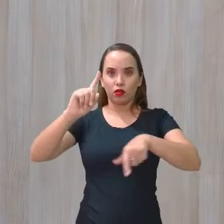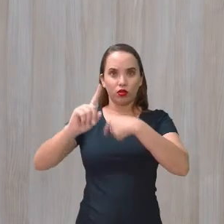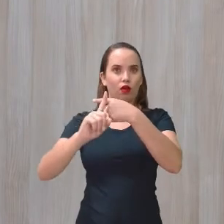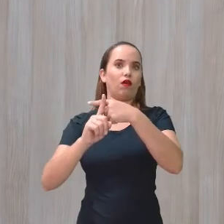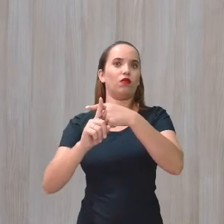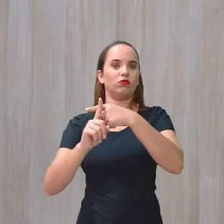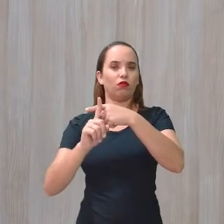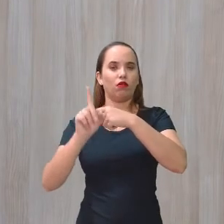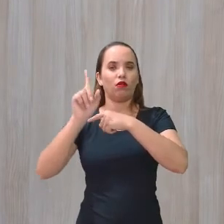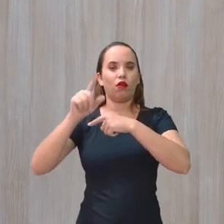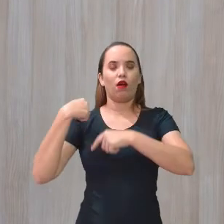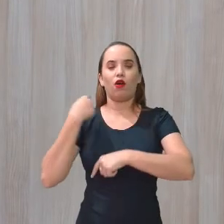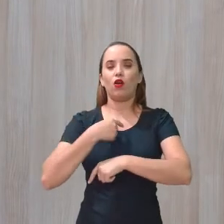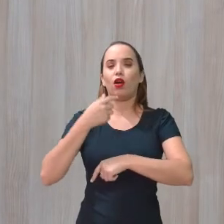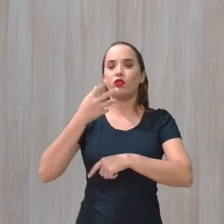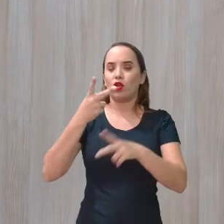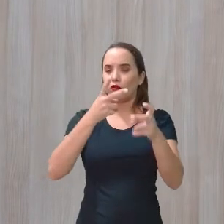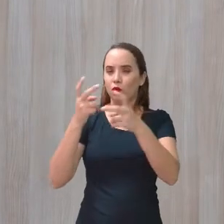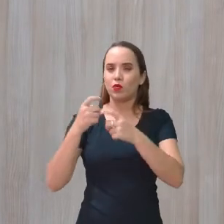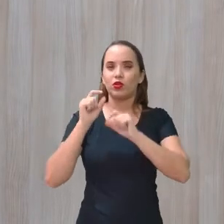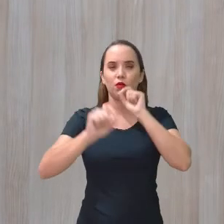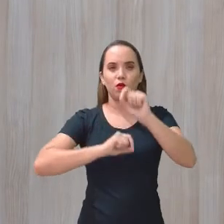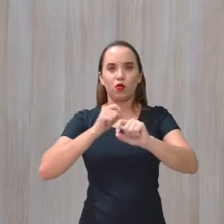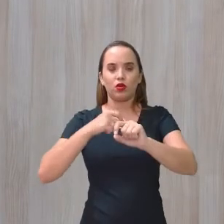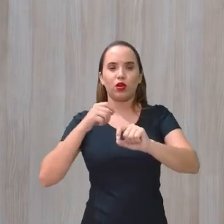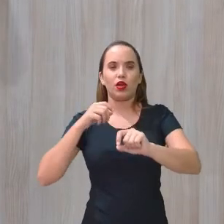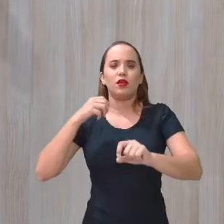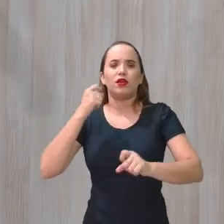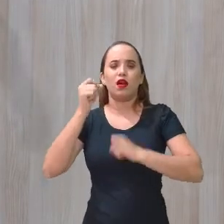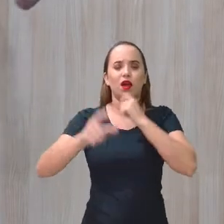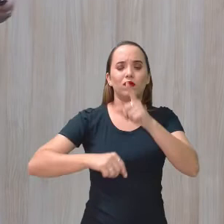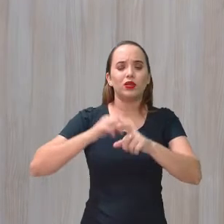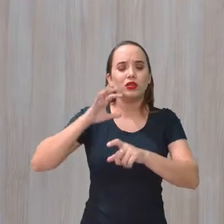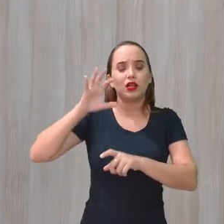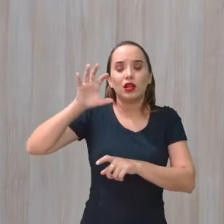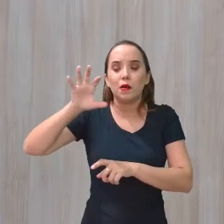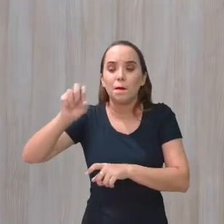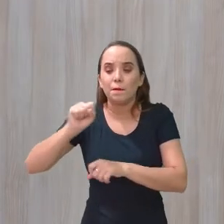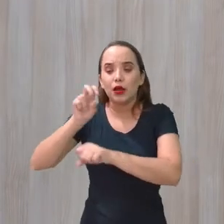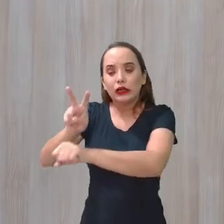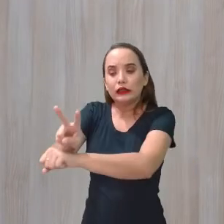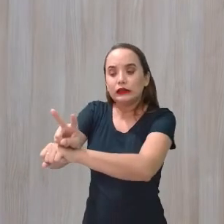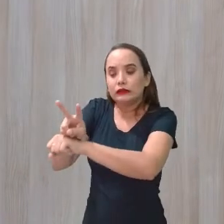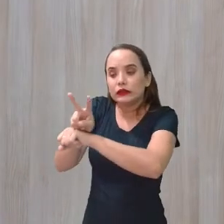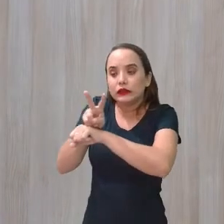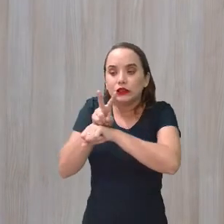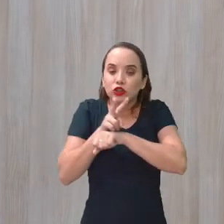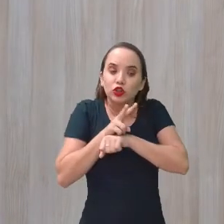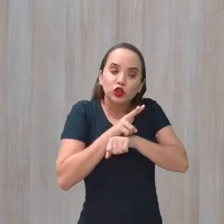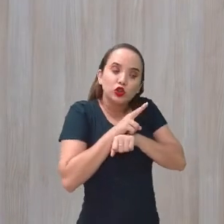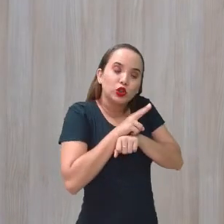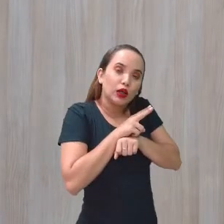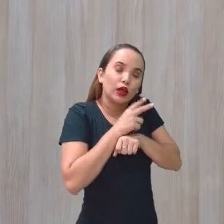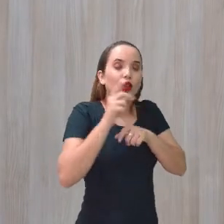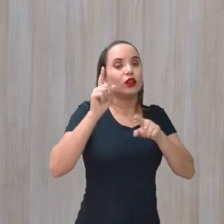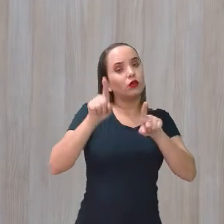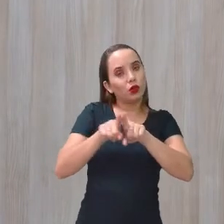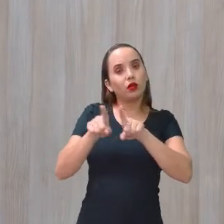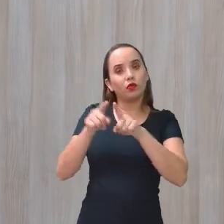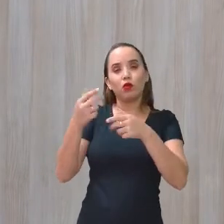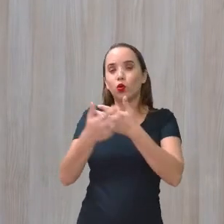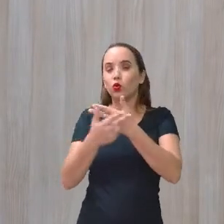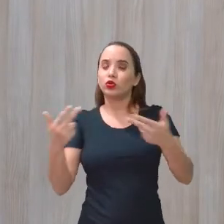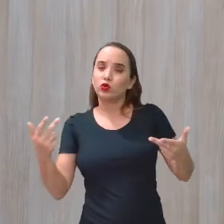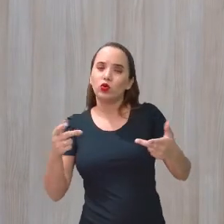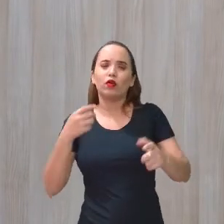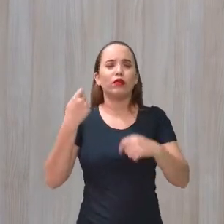perceber que o método da adição, ele meio que pega emprestado tudo que a gente citou na aula de hoje e mais algumas coisas. A gente precisa